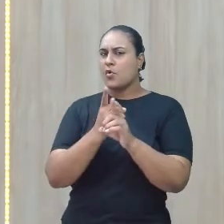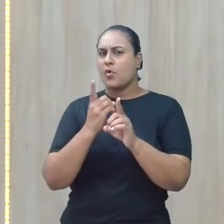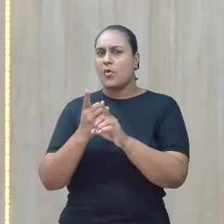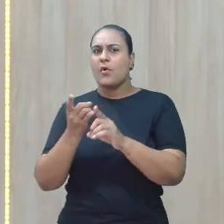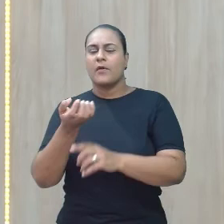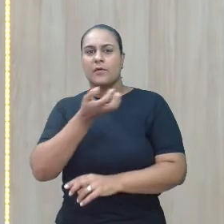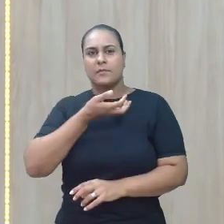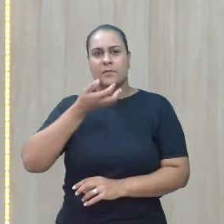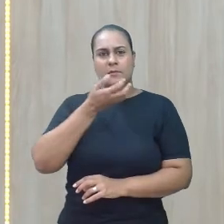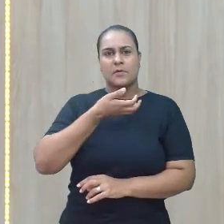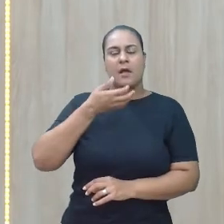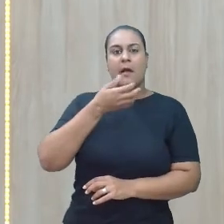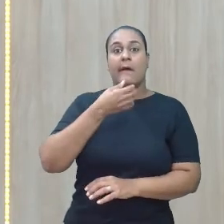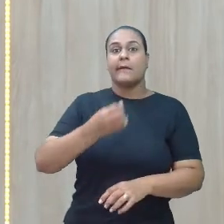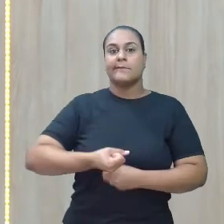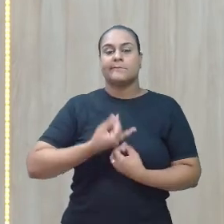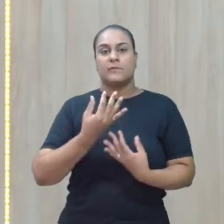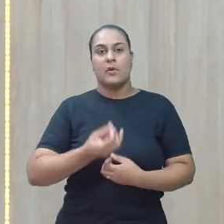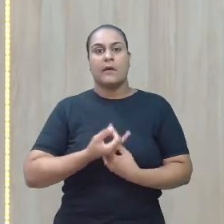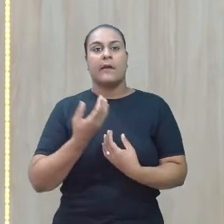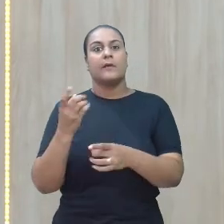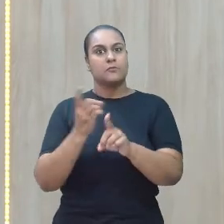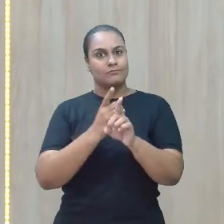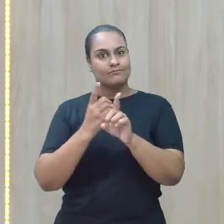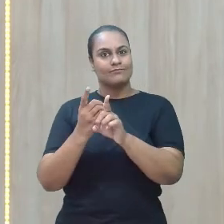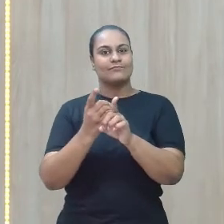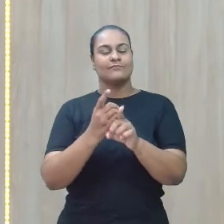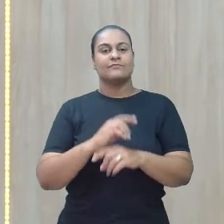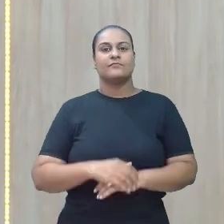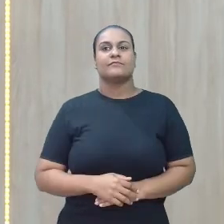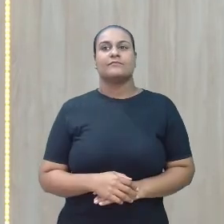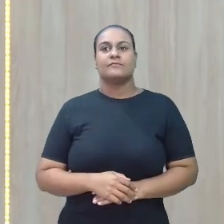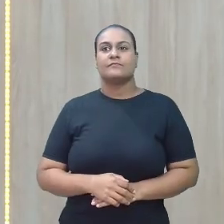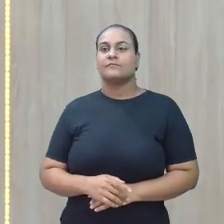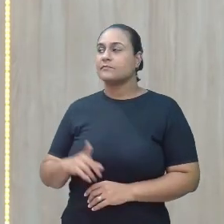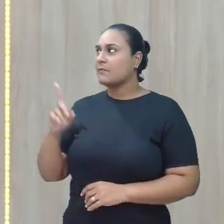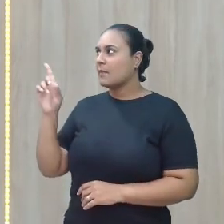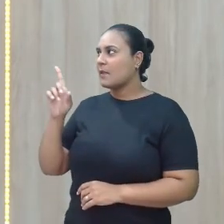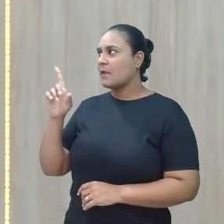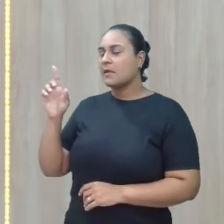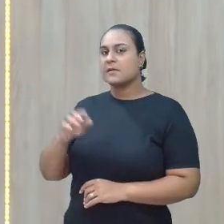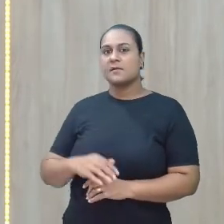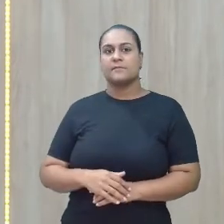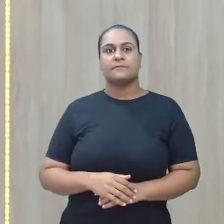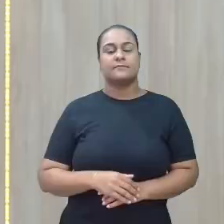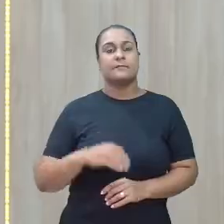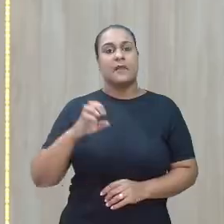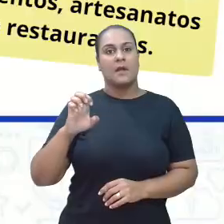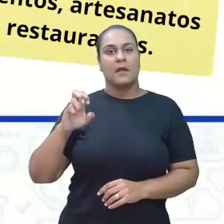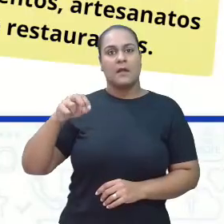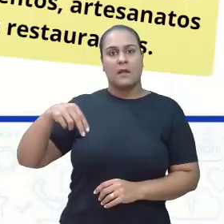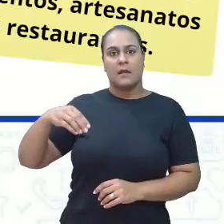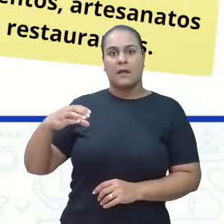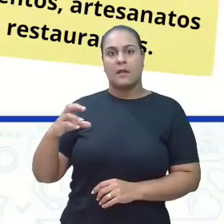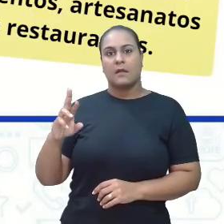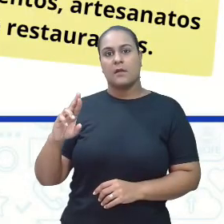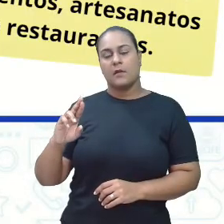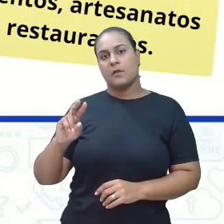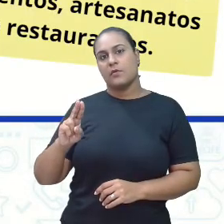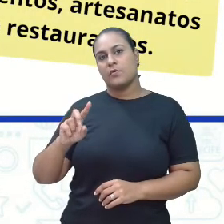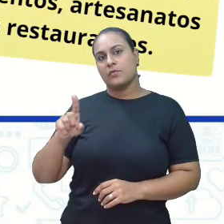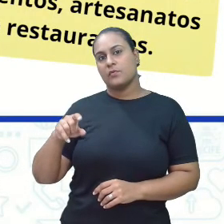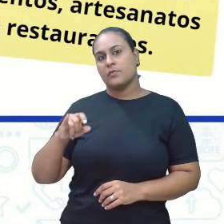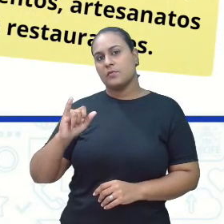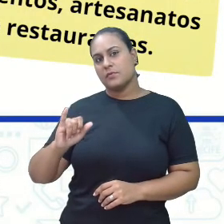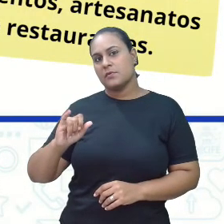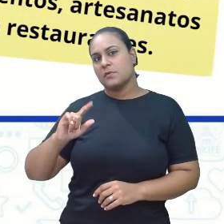cantores, né, de poetas, né? E o mercado da Encruzilhada, esse já do século XX, tem uma arquitetura diferente, mas que também é